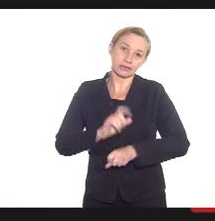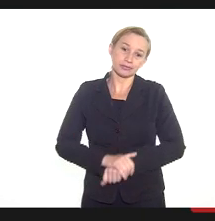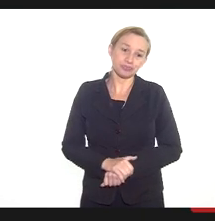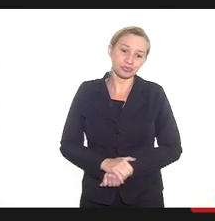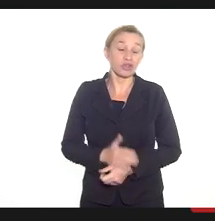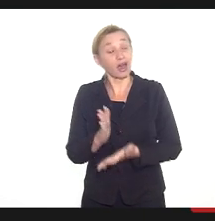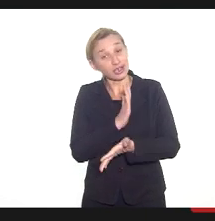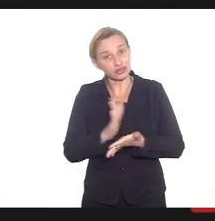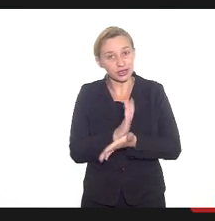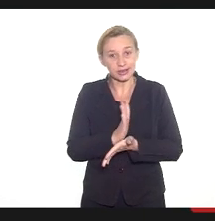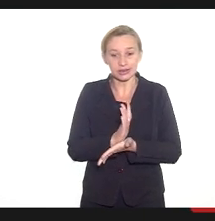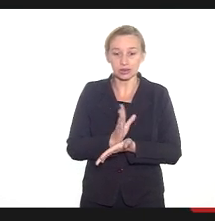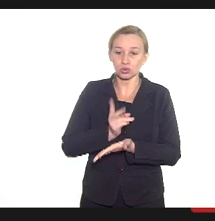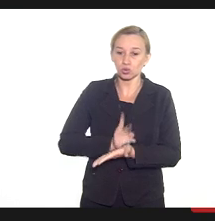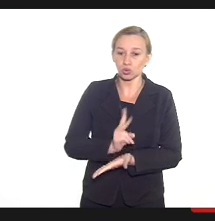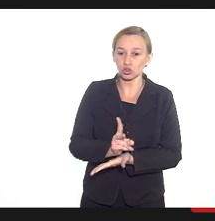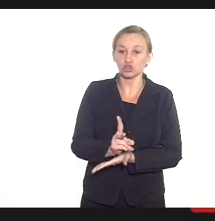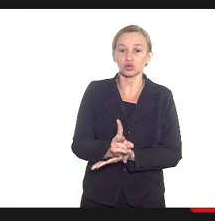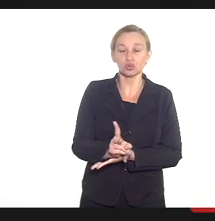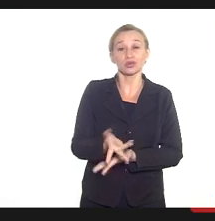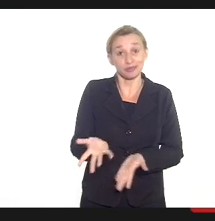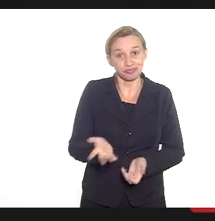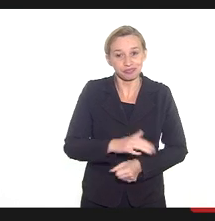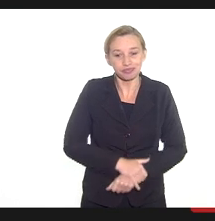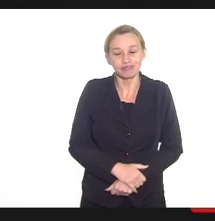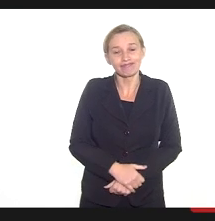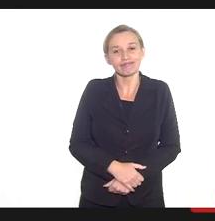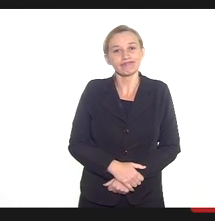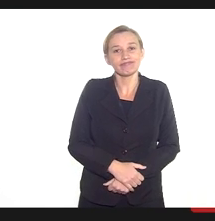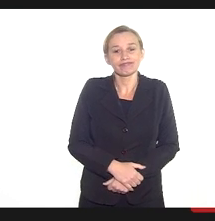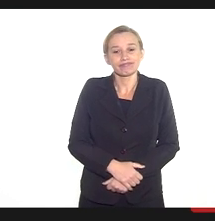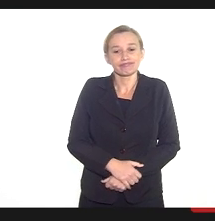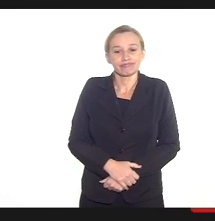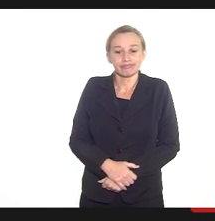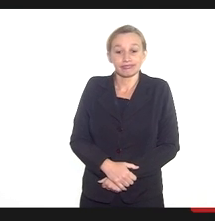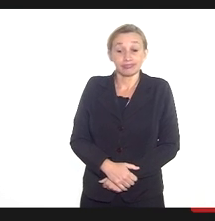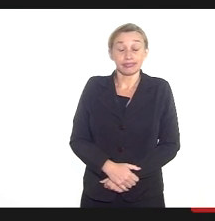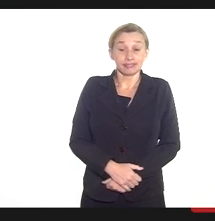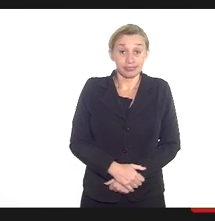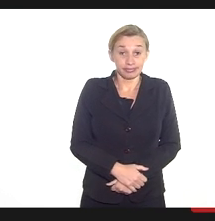que muitas das vezes eles são reincidentes.